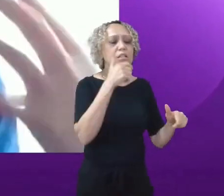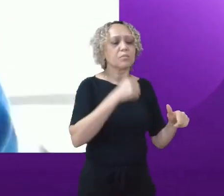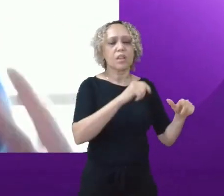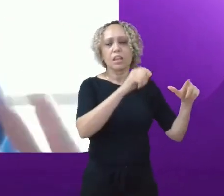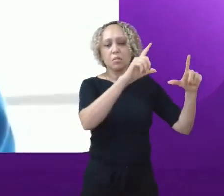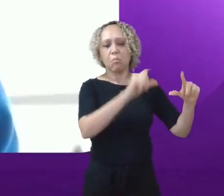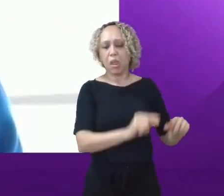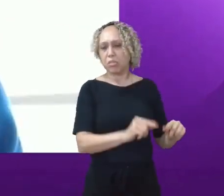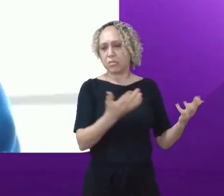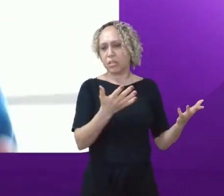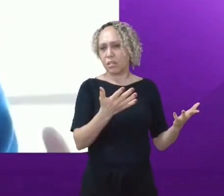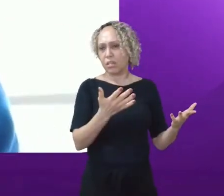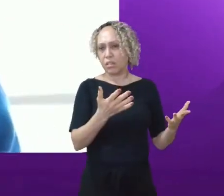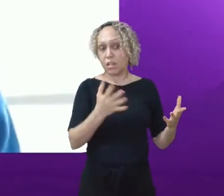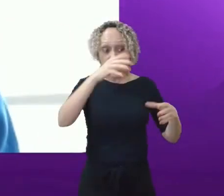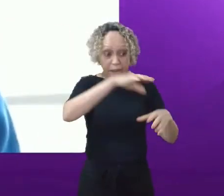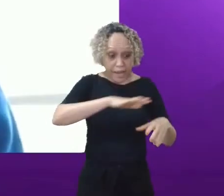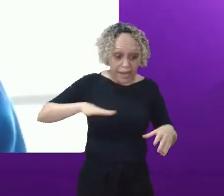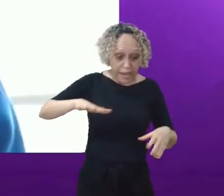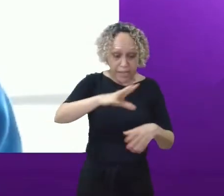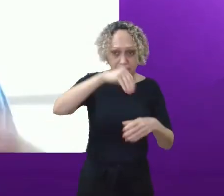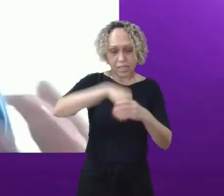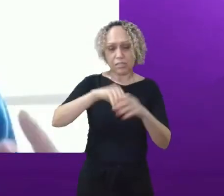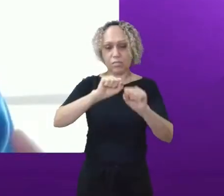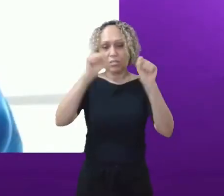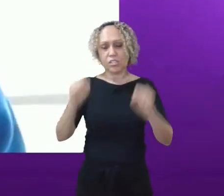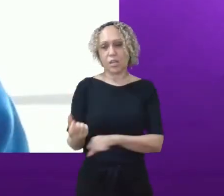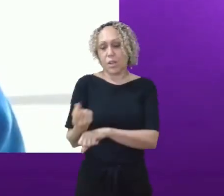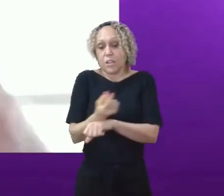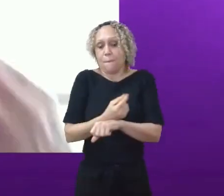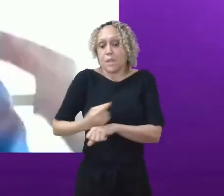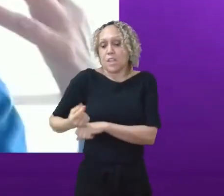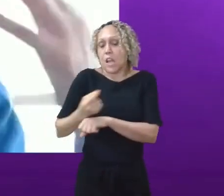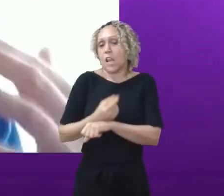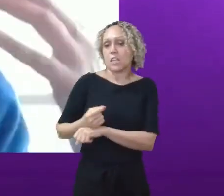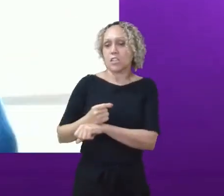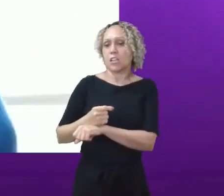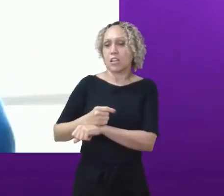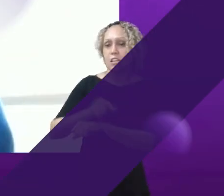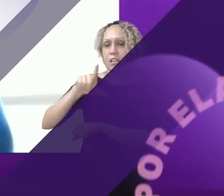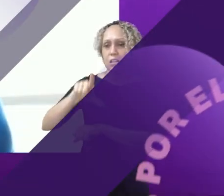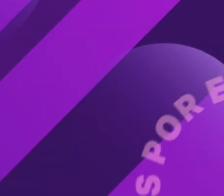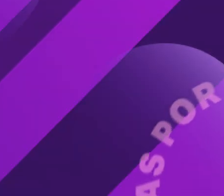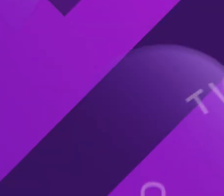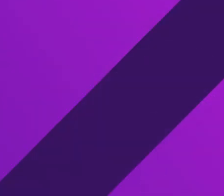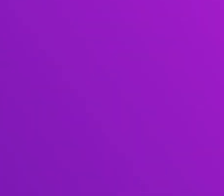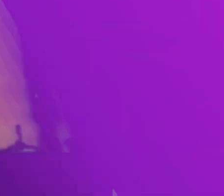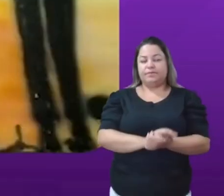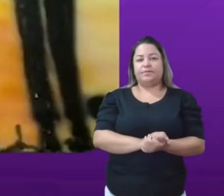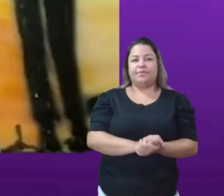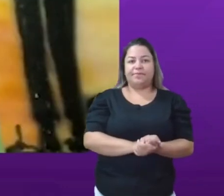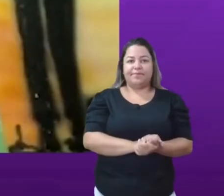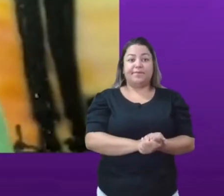que o debate sobre os direitos das mulheres nessa sociedade, ele é essencial.